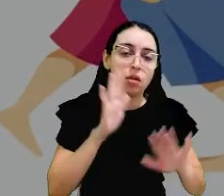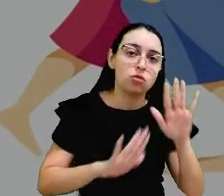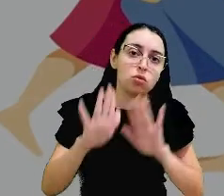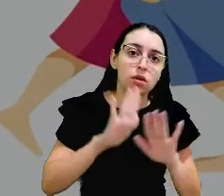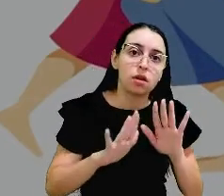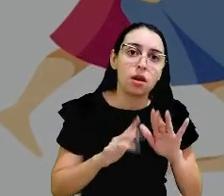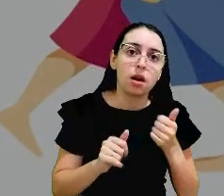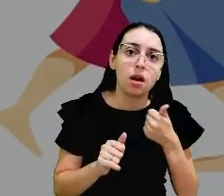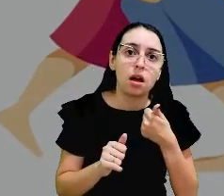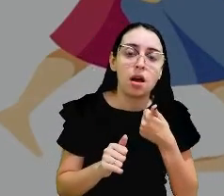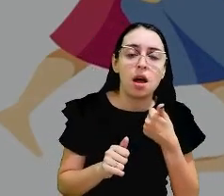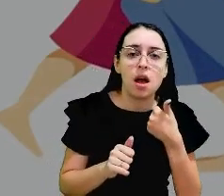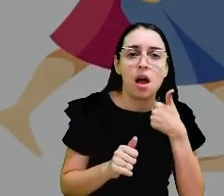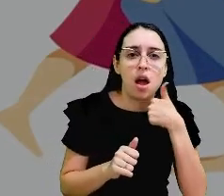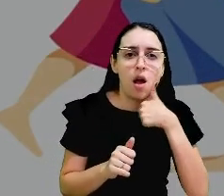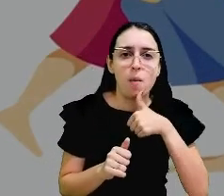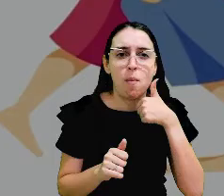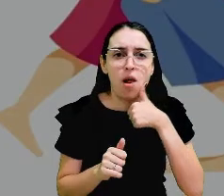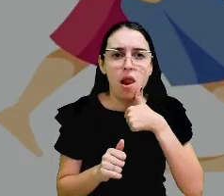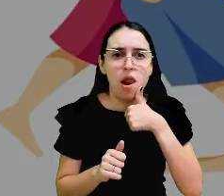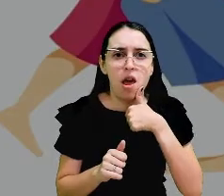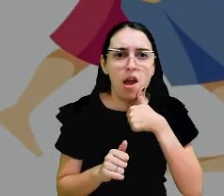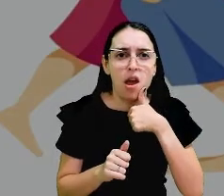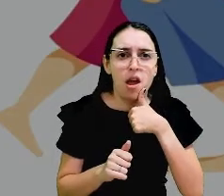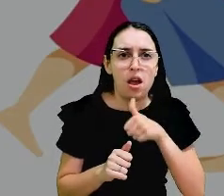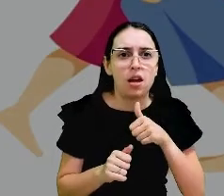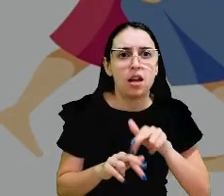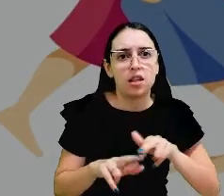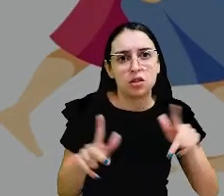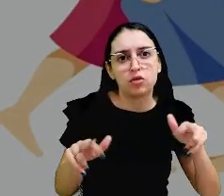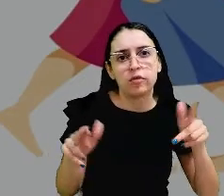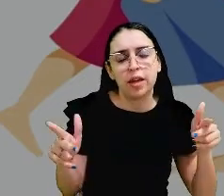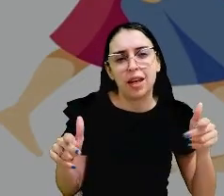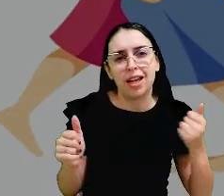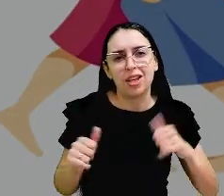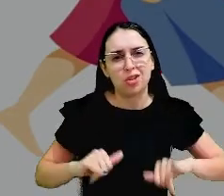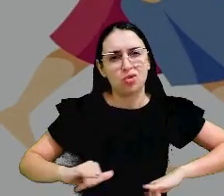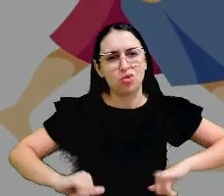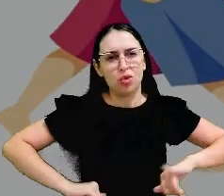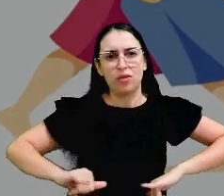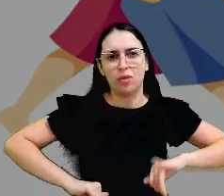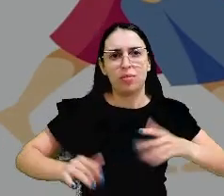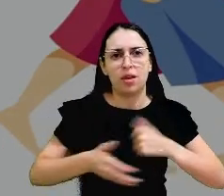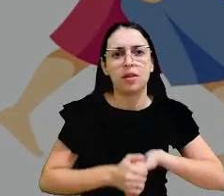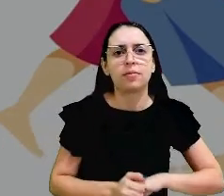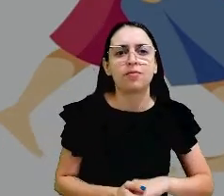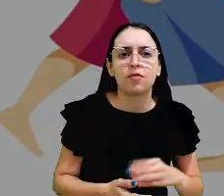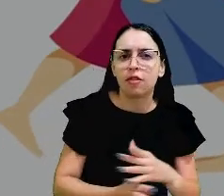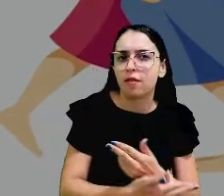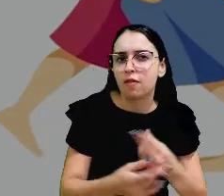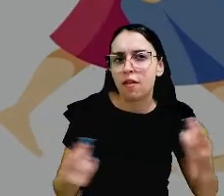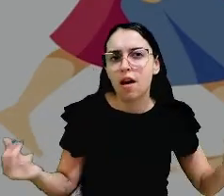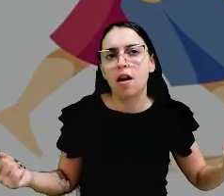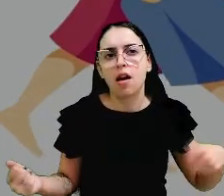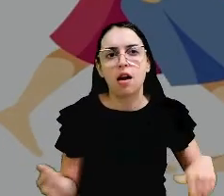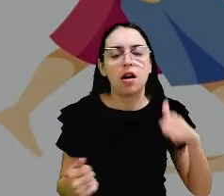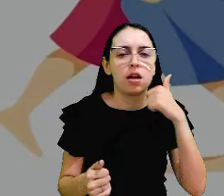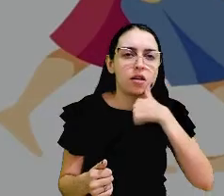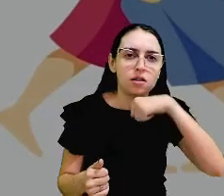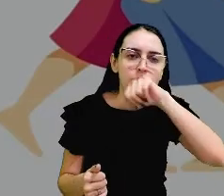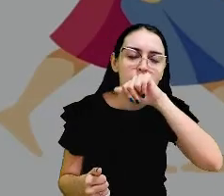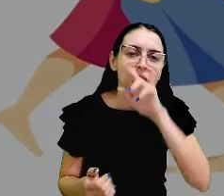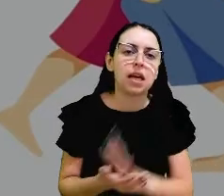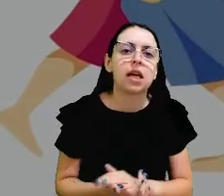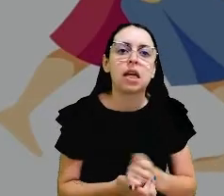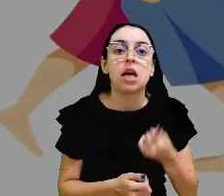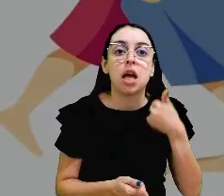mulheres não sofrem a violência da mesma forma. Então, eu tenho muitas mães, eu não posso falar uma mãe, eu tenho